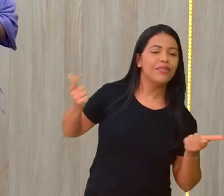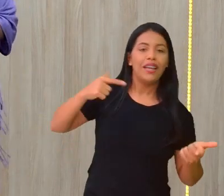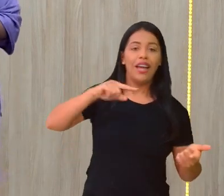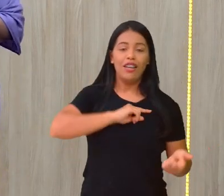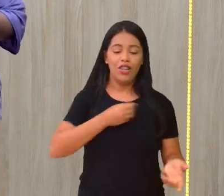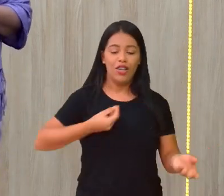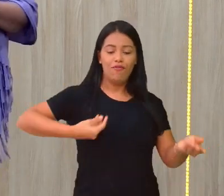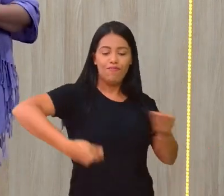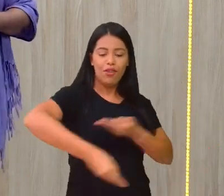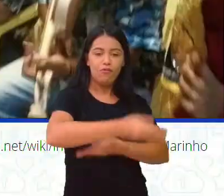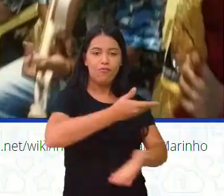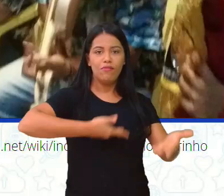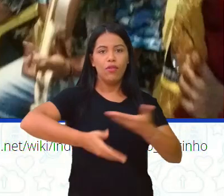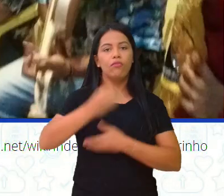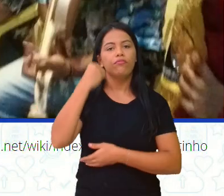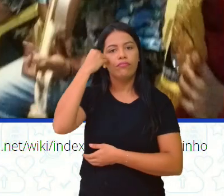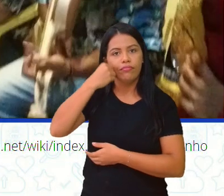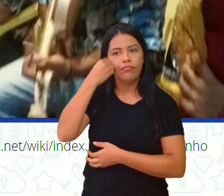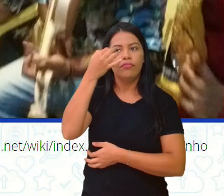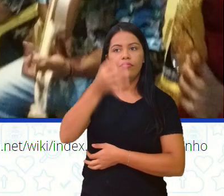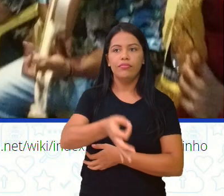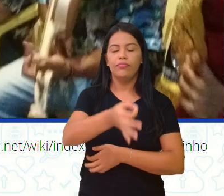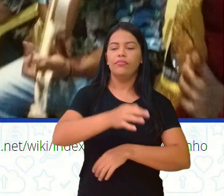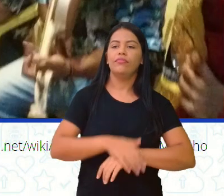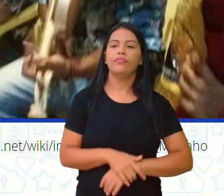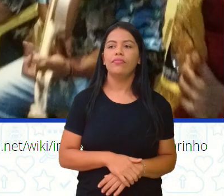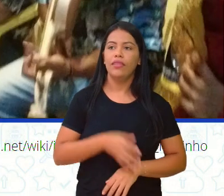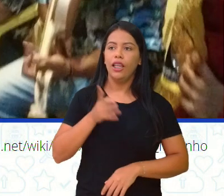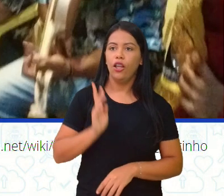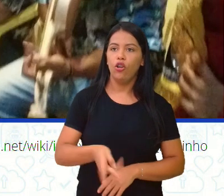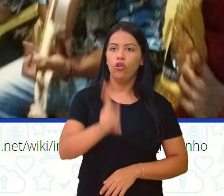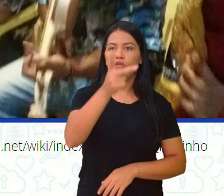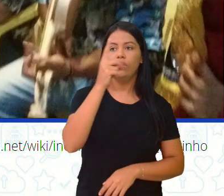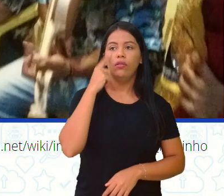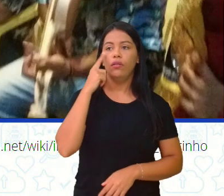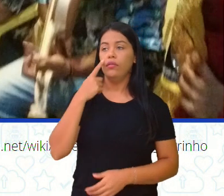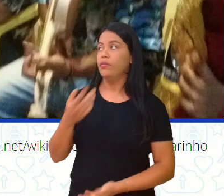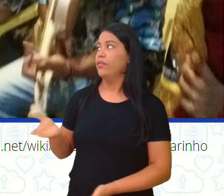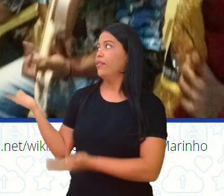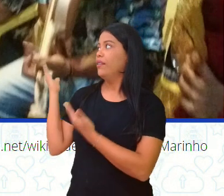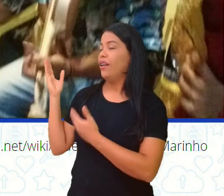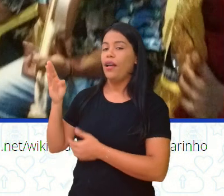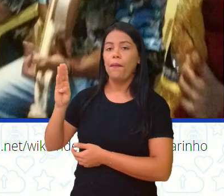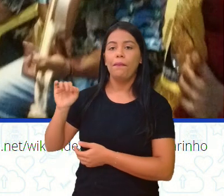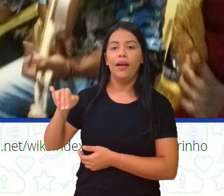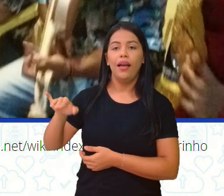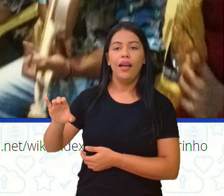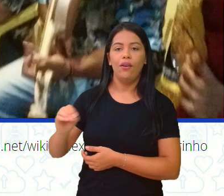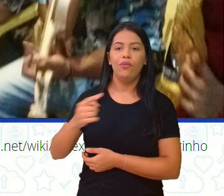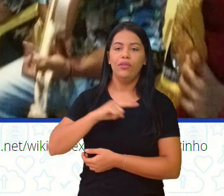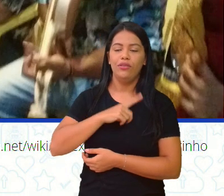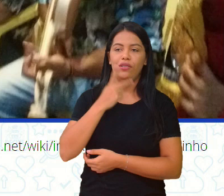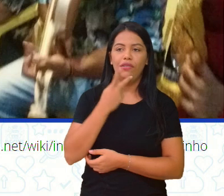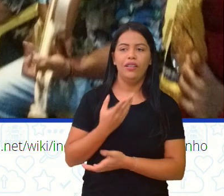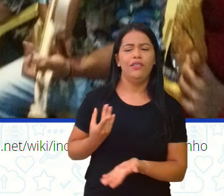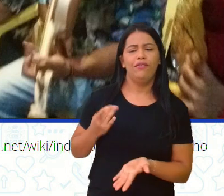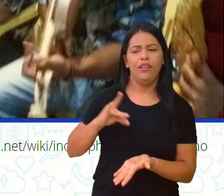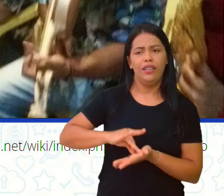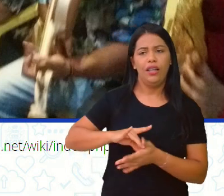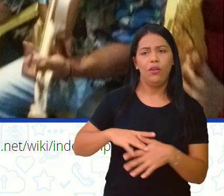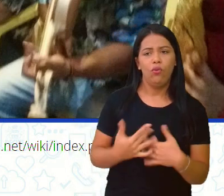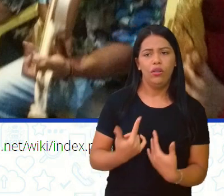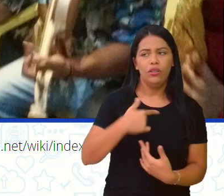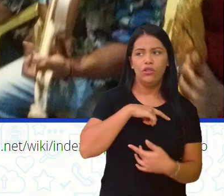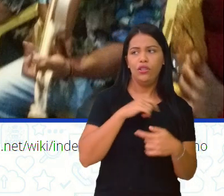experiências, né? Continuando, olha só esse banco aí, né, que a gente chama realmente, quando a gente